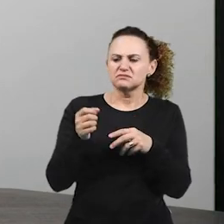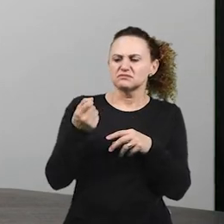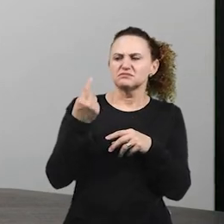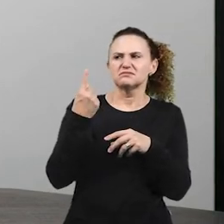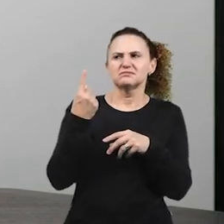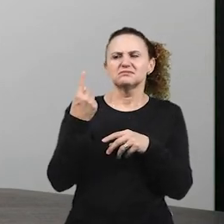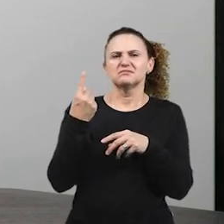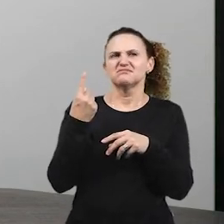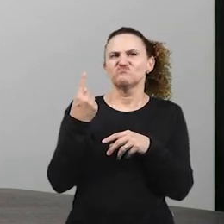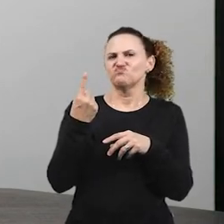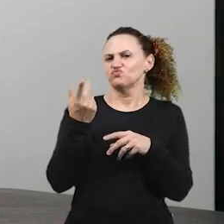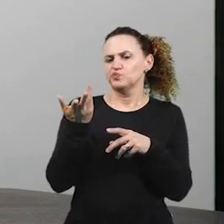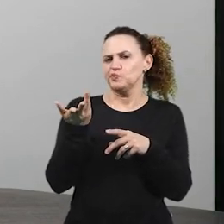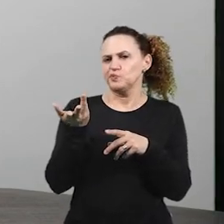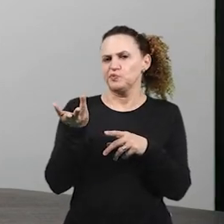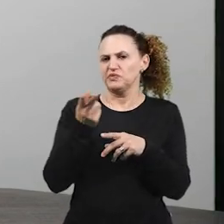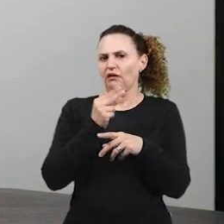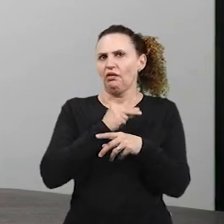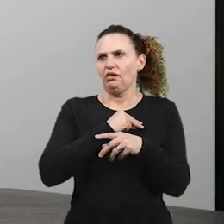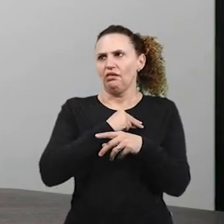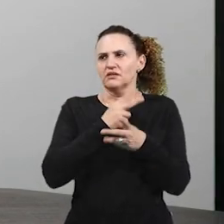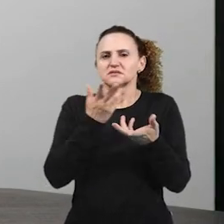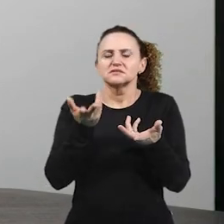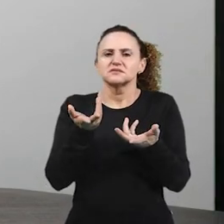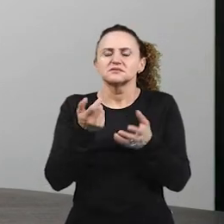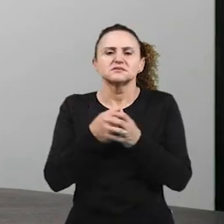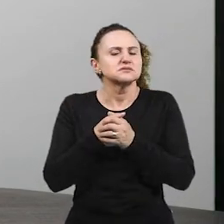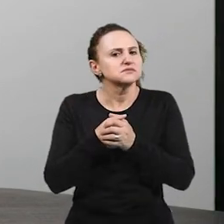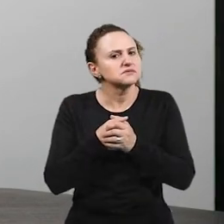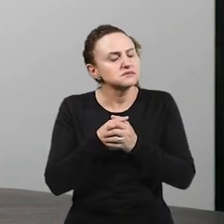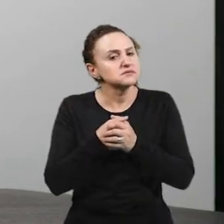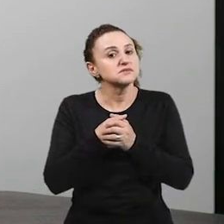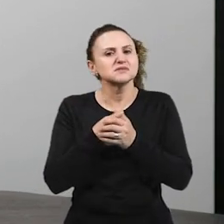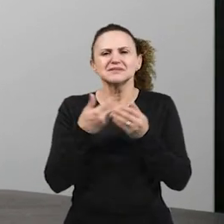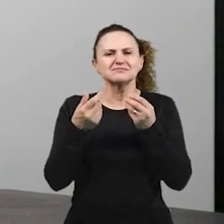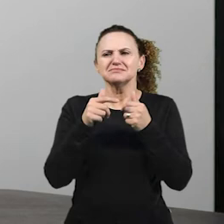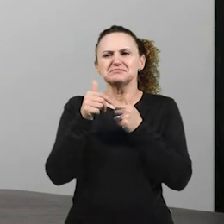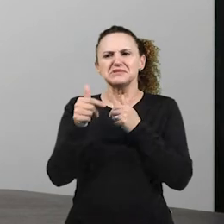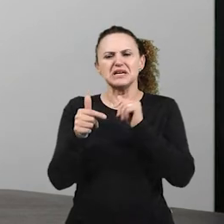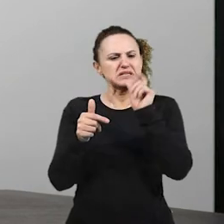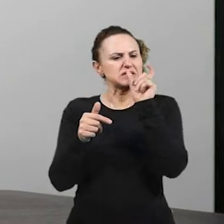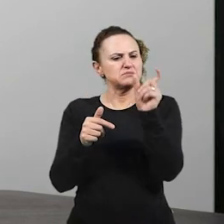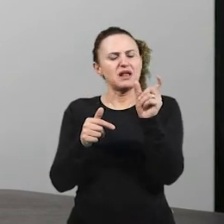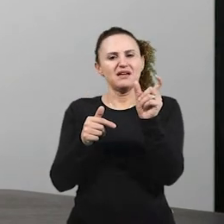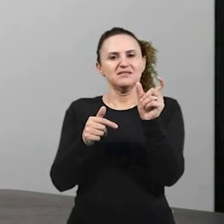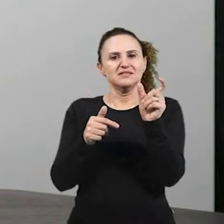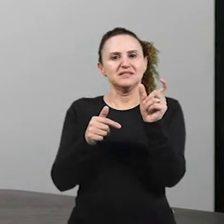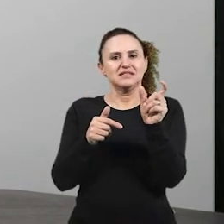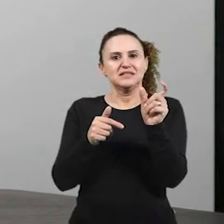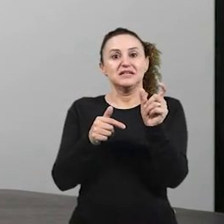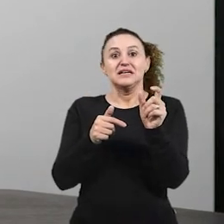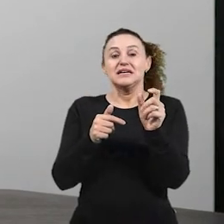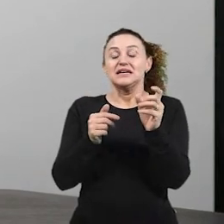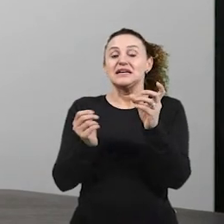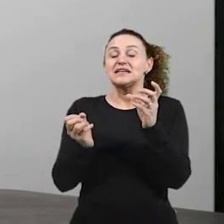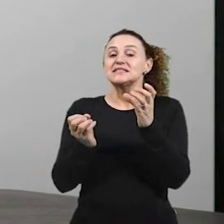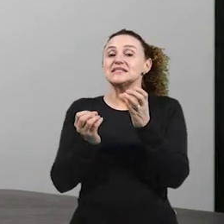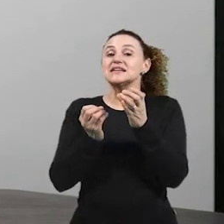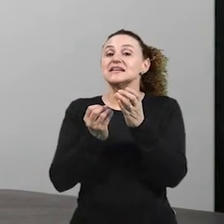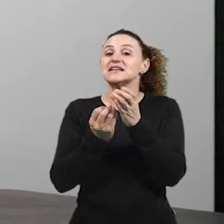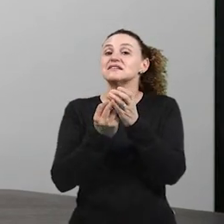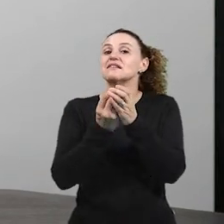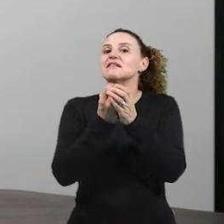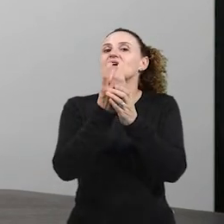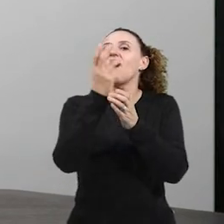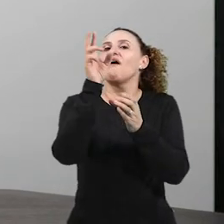Nossa eu não tenho essa palavra na língua criaram agora mas como que eles criaram eles criaram usando o